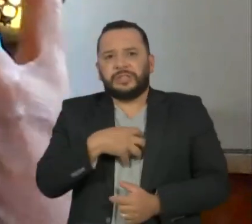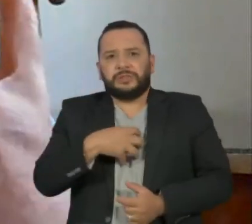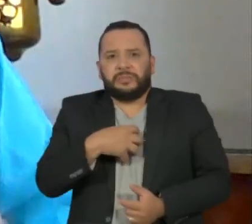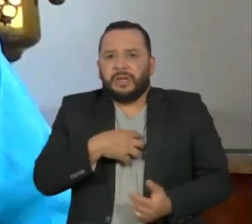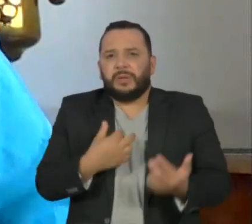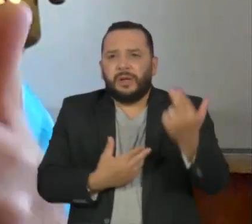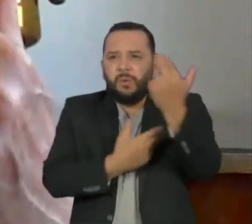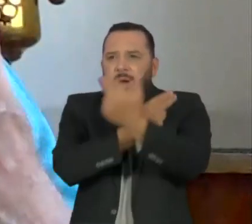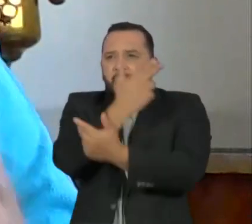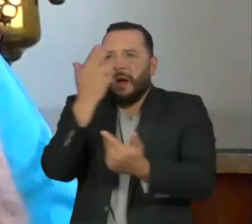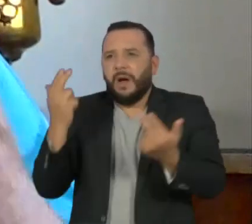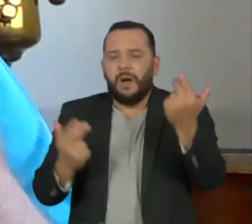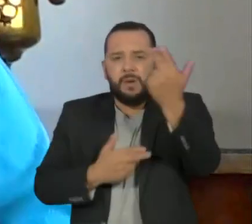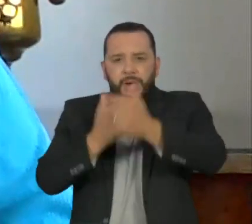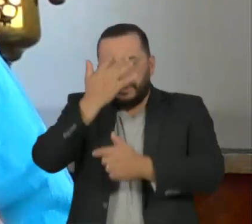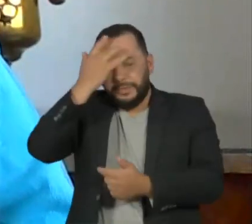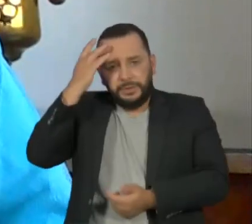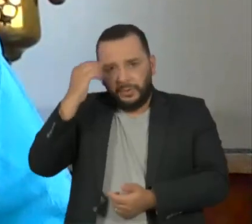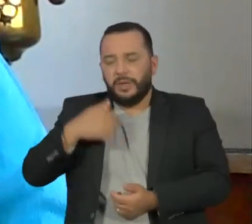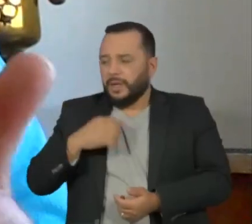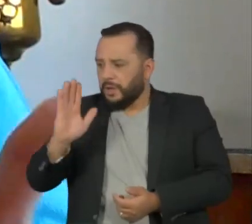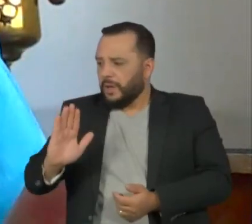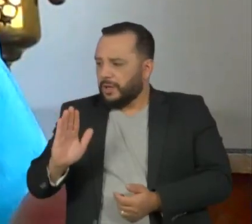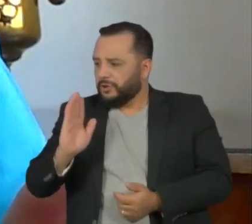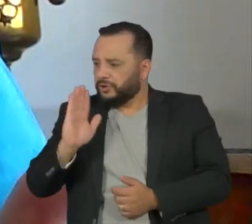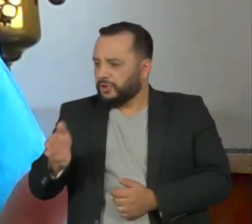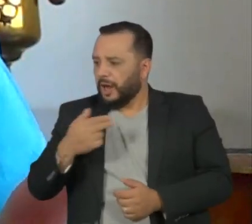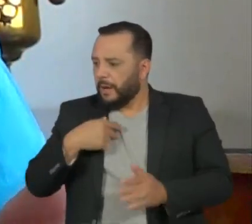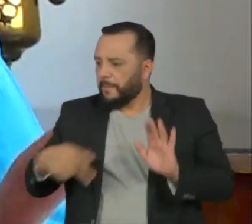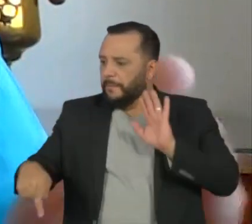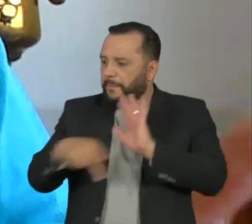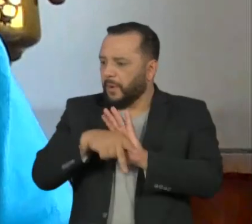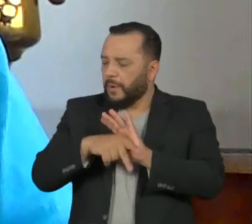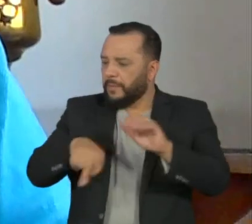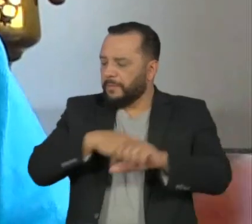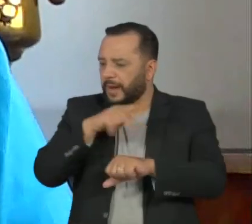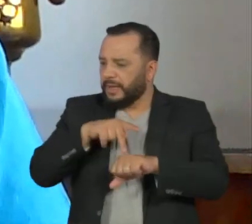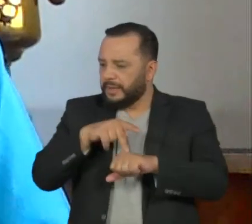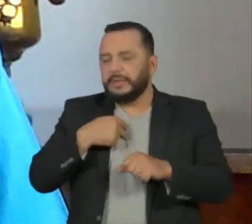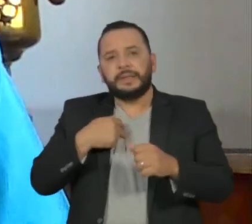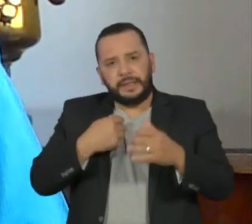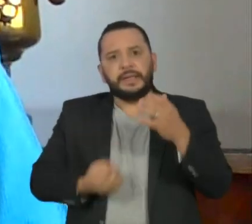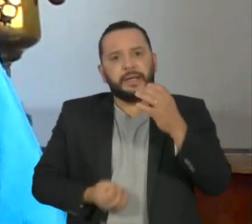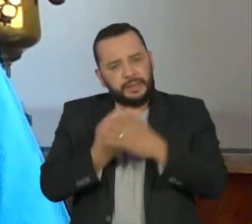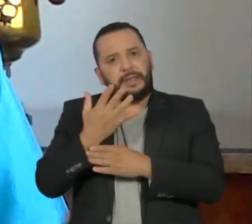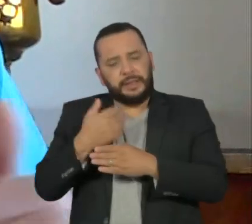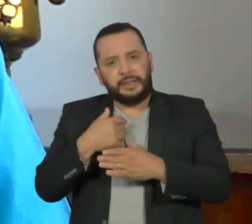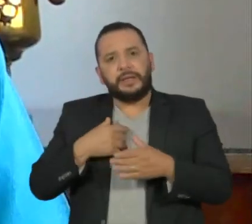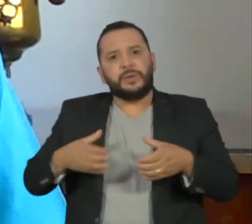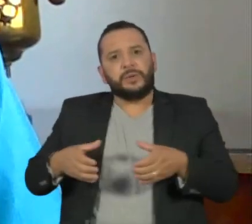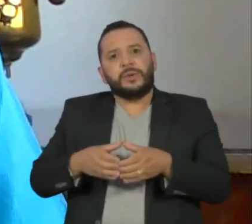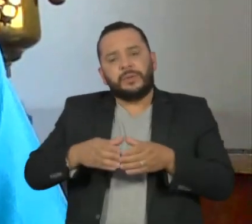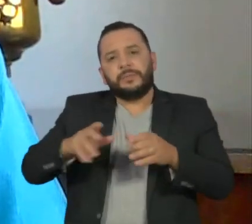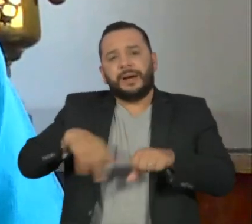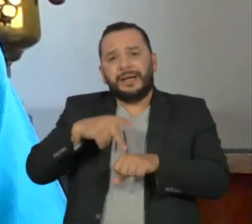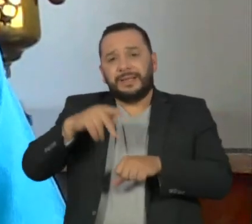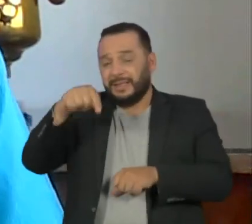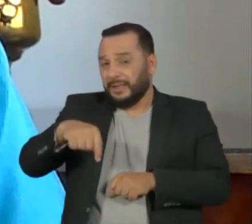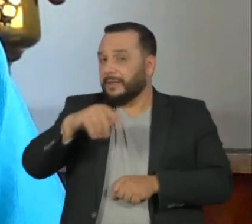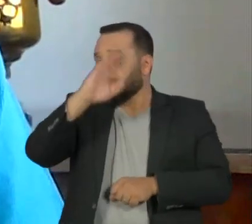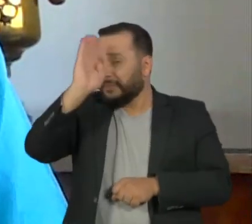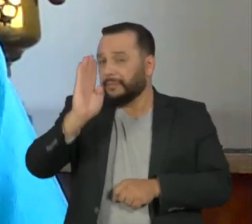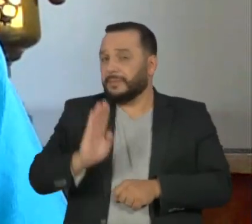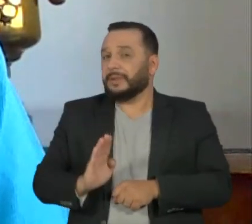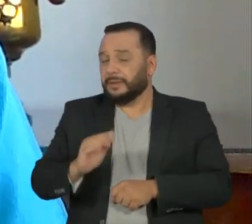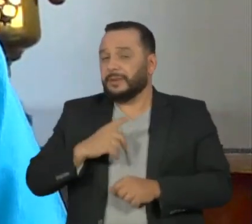as pessoas se sentem pertencentes a uma nação e criam o Estado. Aqui no Brasil nós tivemos o contrário.